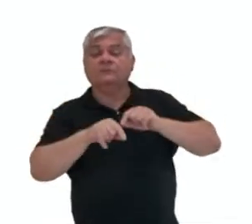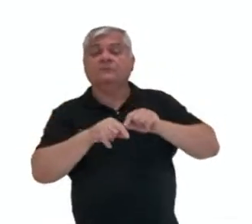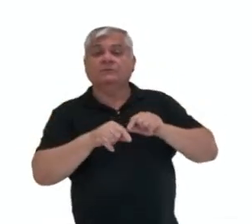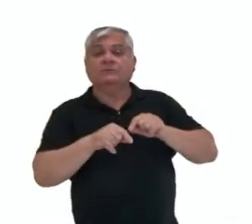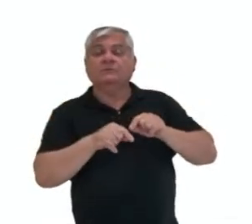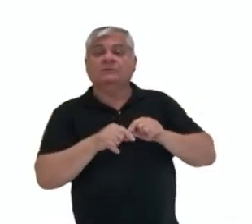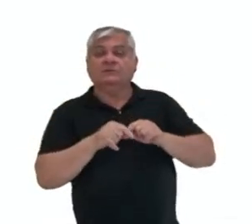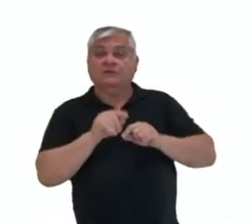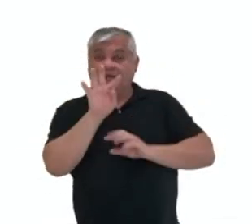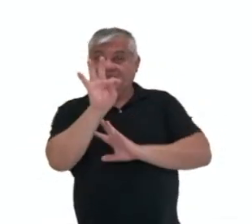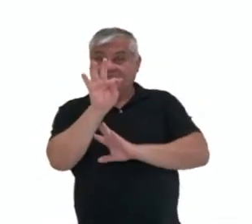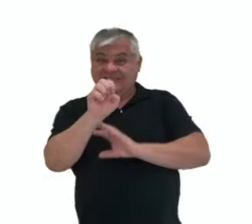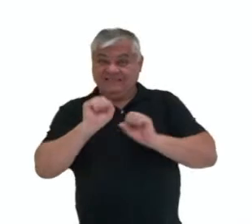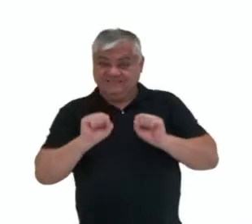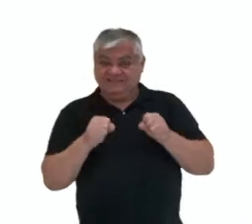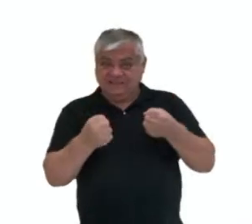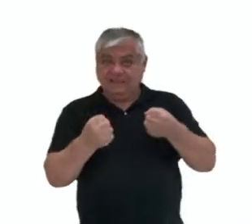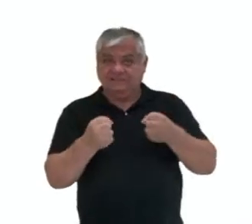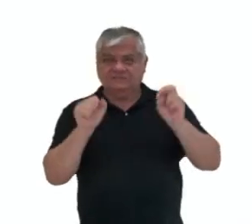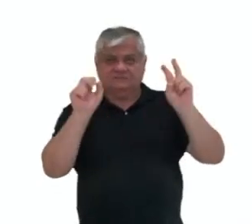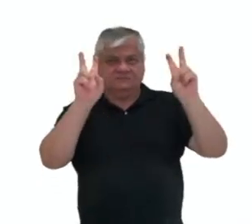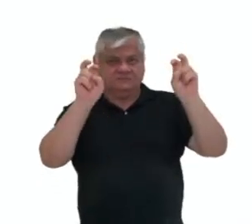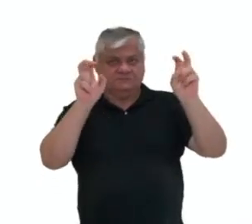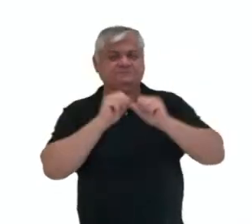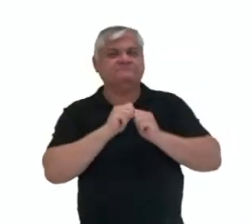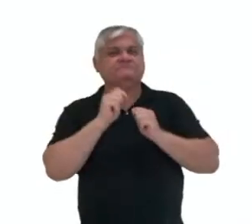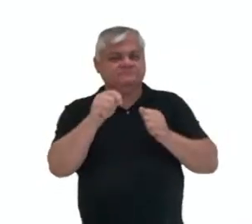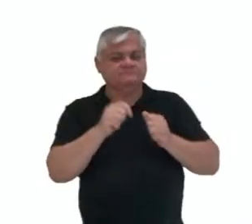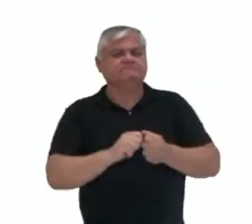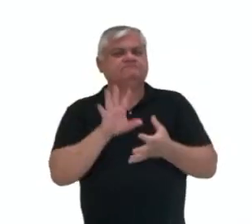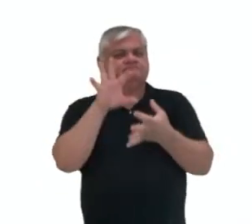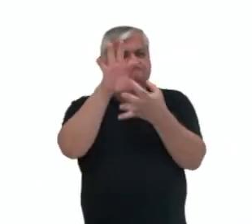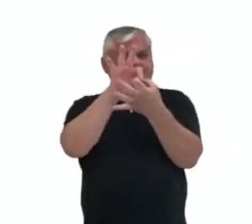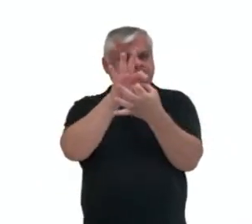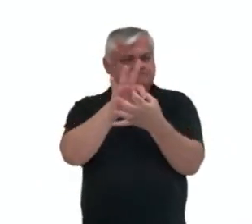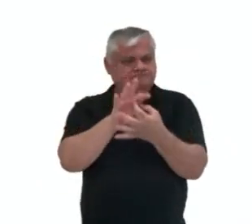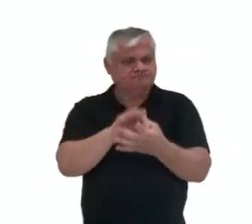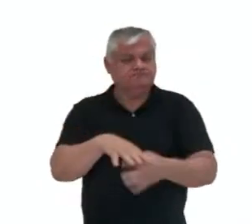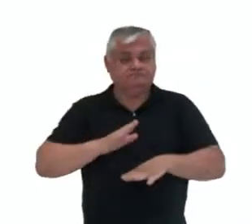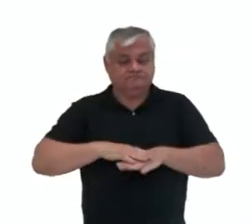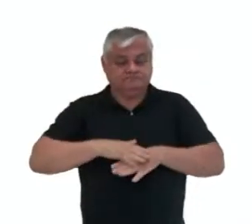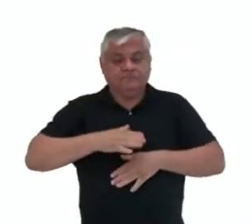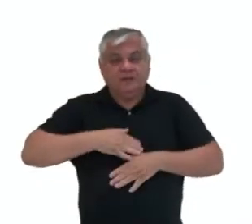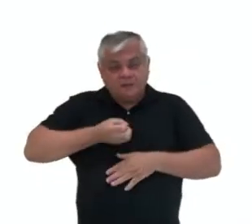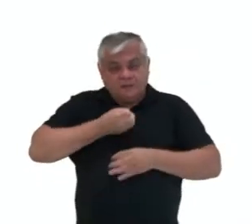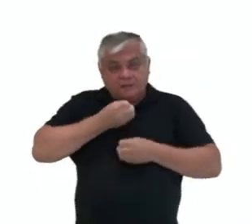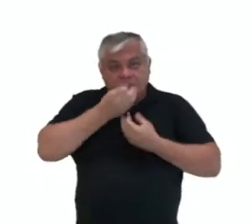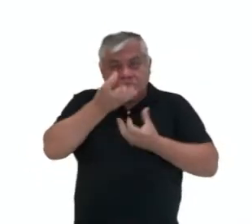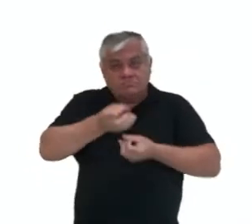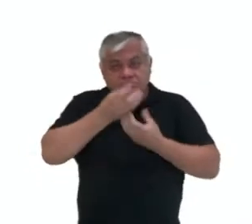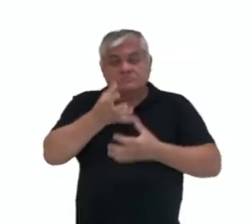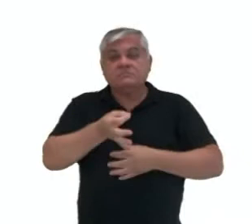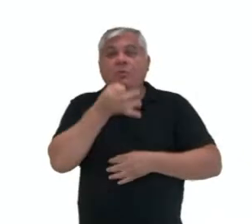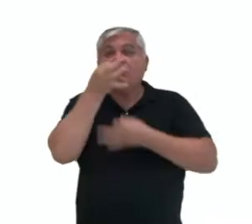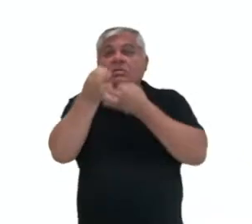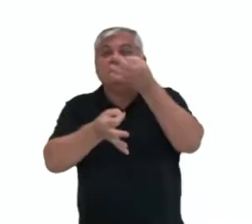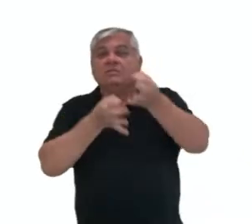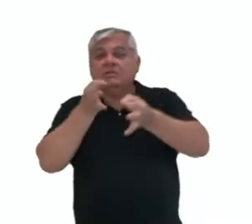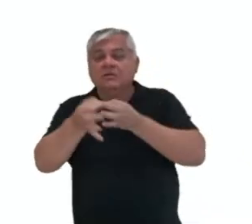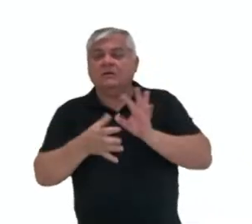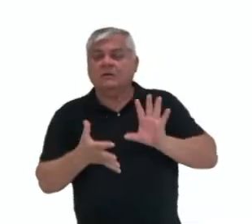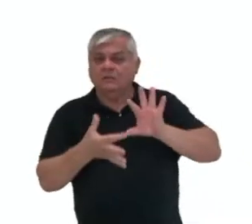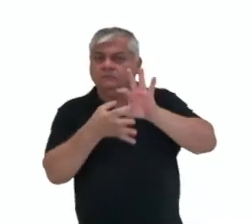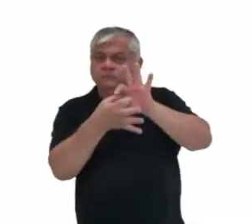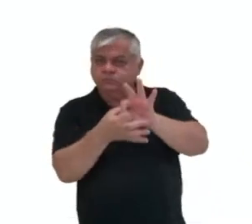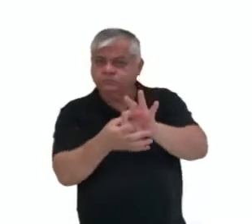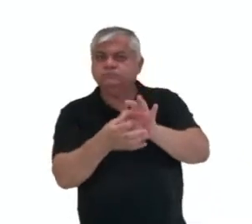texto em que você vai ter que articular, colocar o teu ponto de vista, colocar os argumentos, né? Você